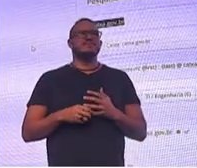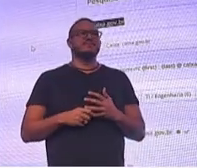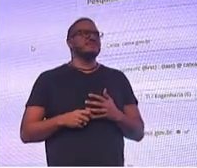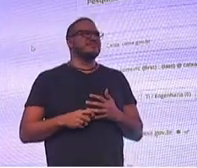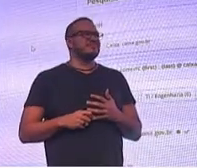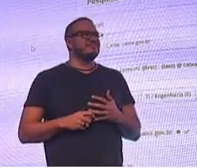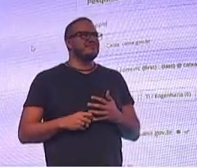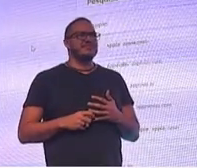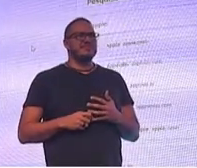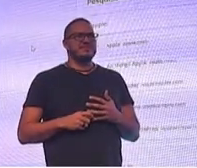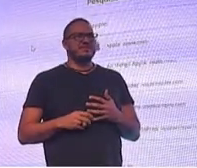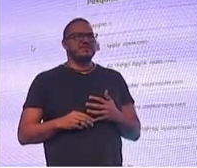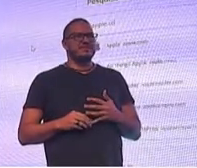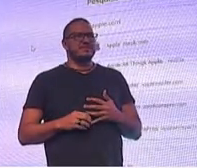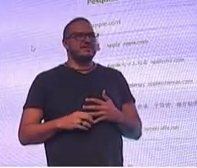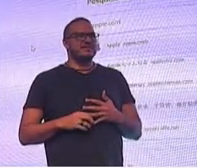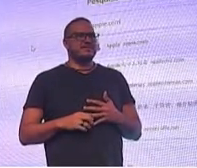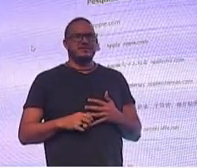Apple. Hã?